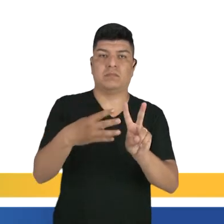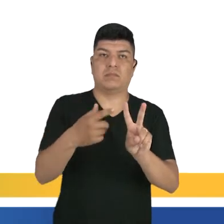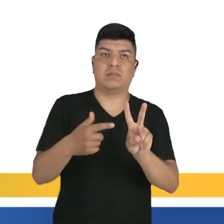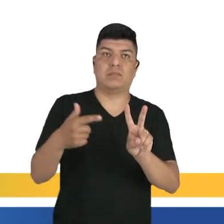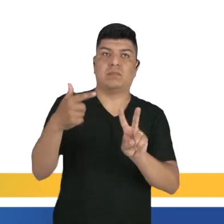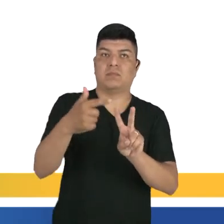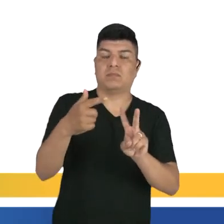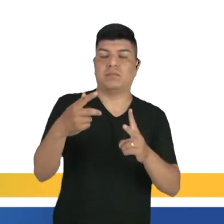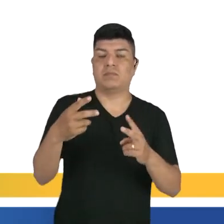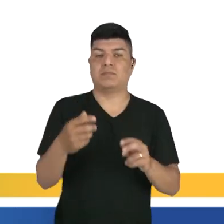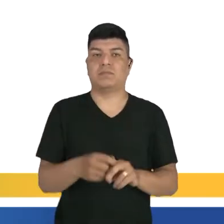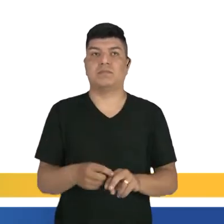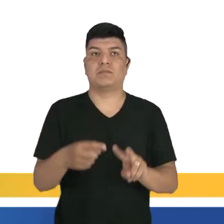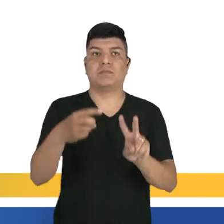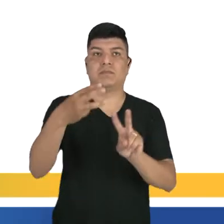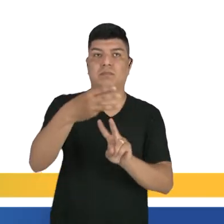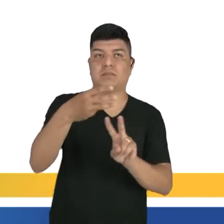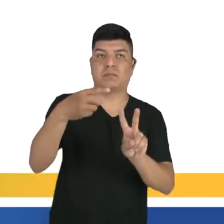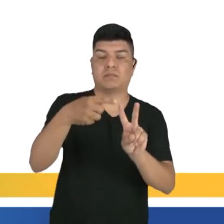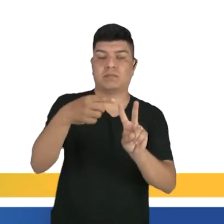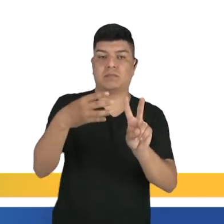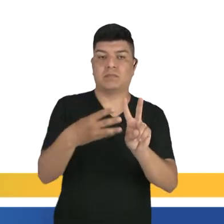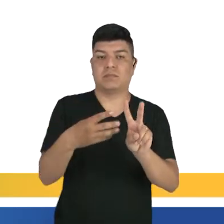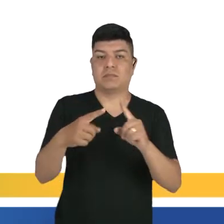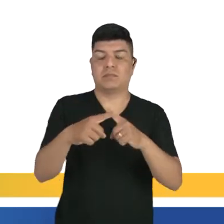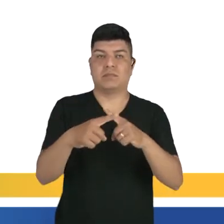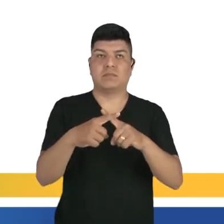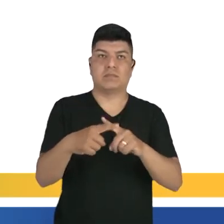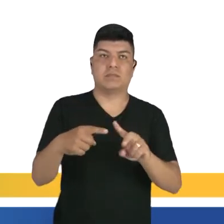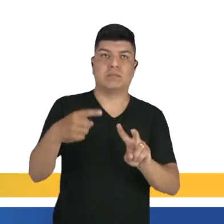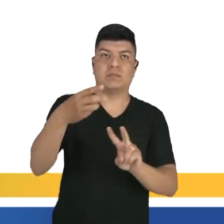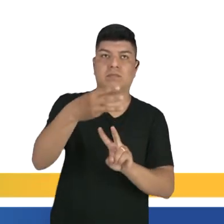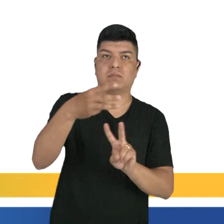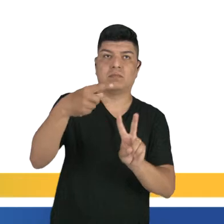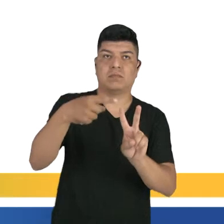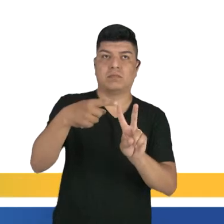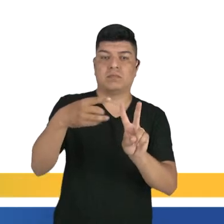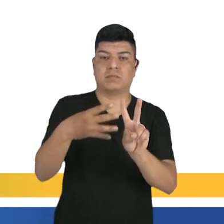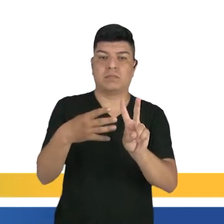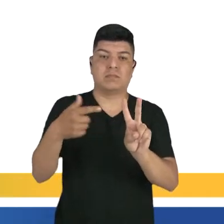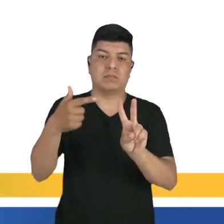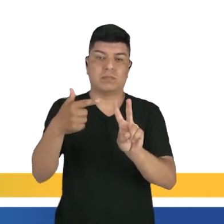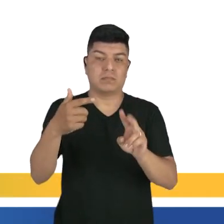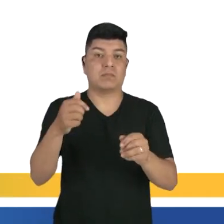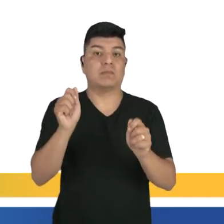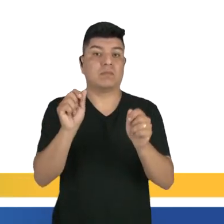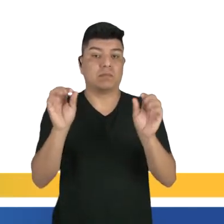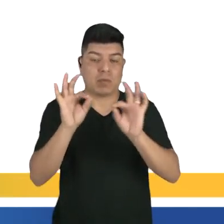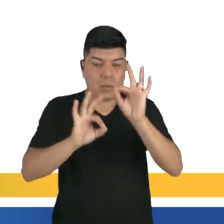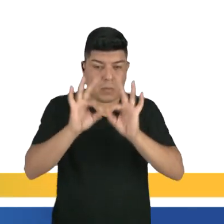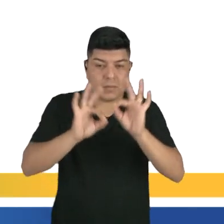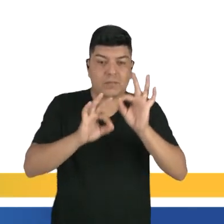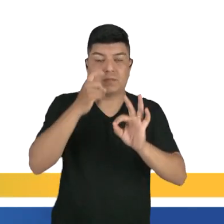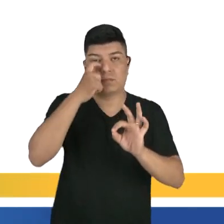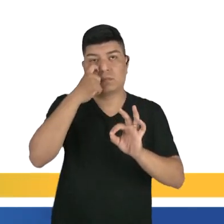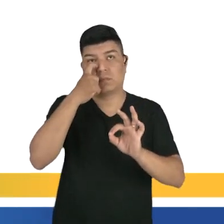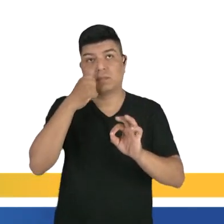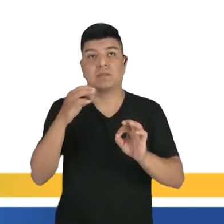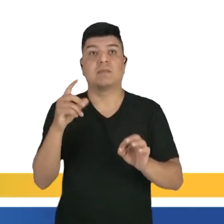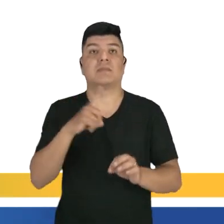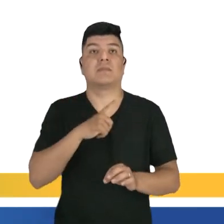quadrado sobre a raiz cúbica de 4 multiplicado pela raiz cúbica de 4 ao quadrado. Fazendo as contas, eu vou